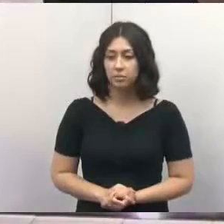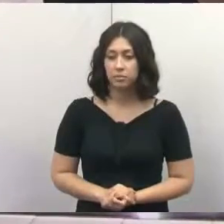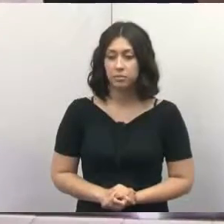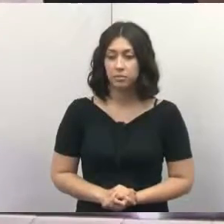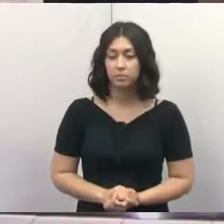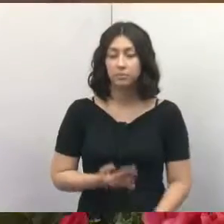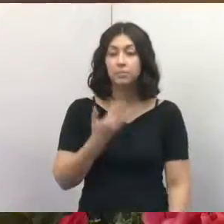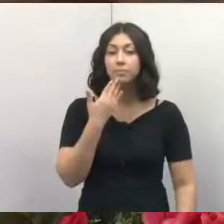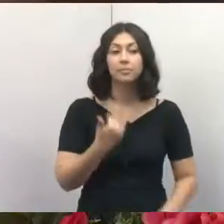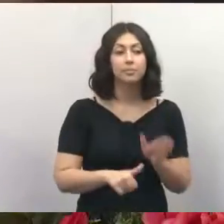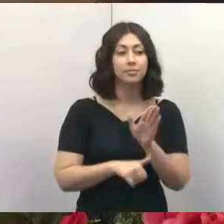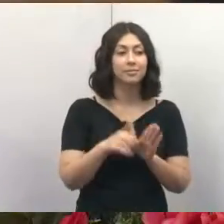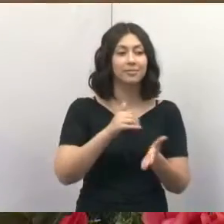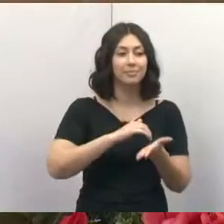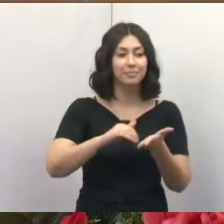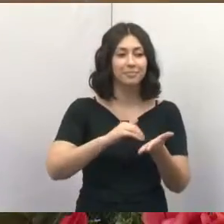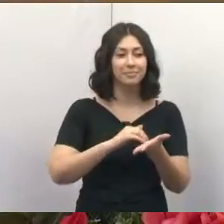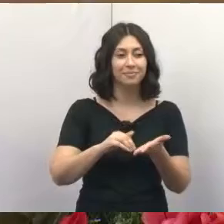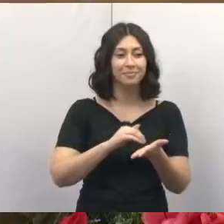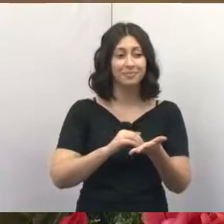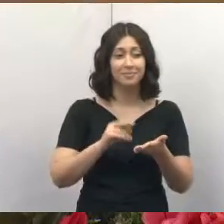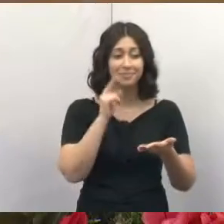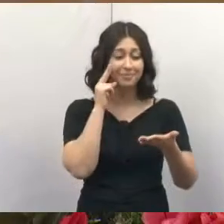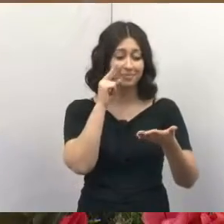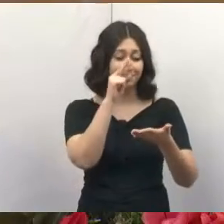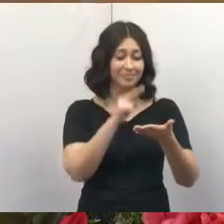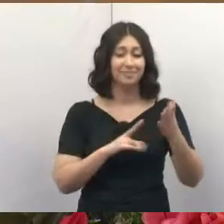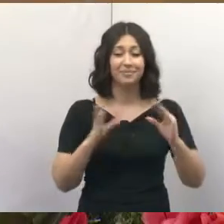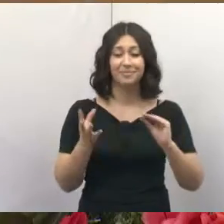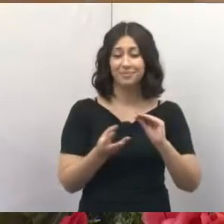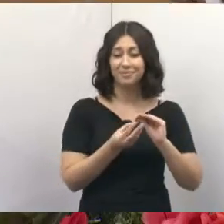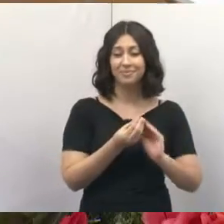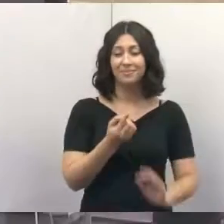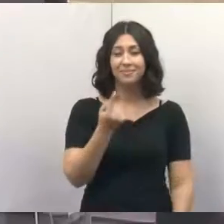Peço ao primeiro secretário que faça a leitura da emenda número 1.